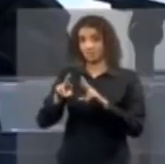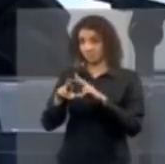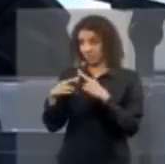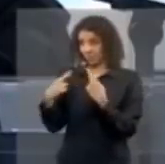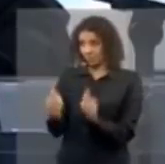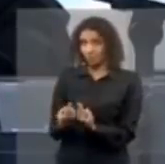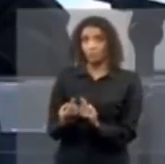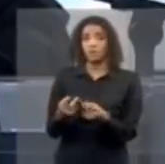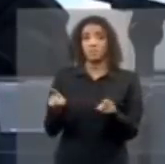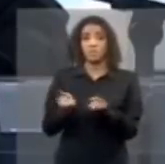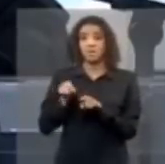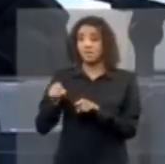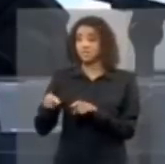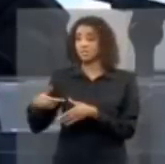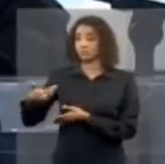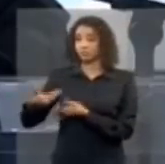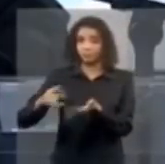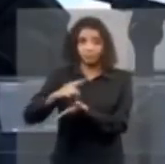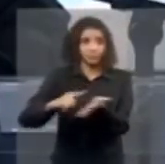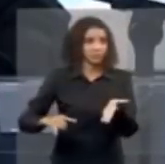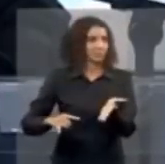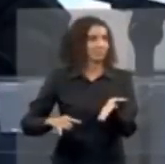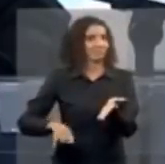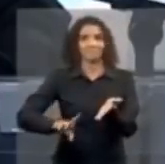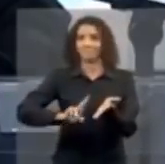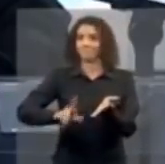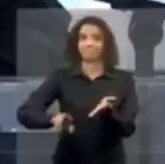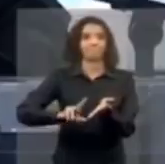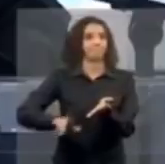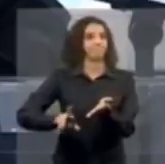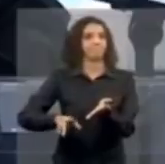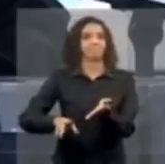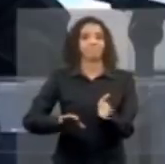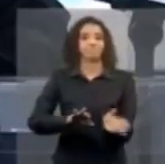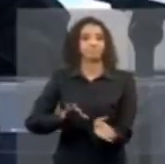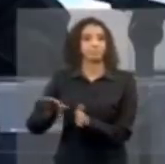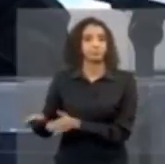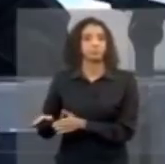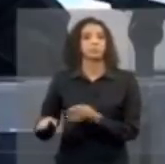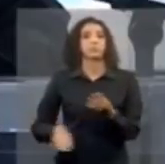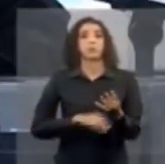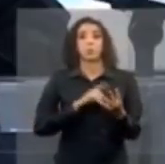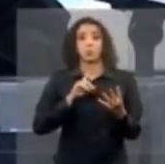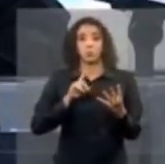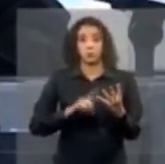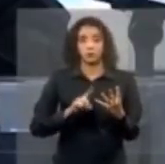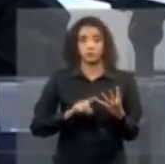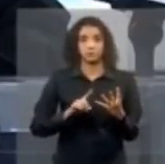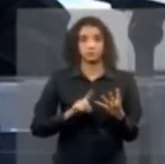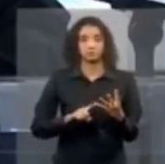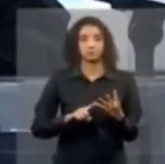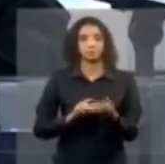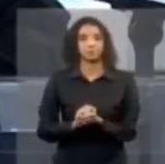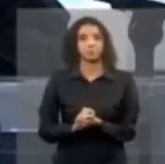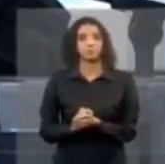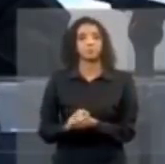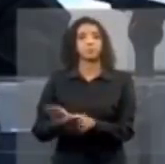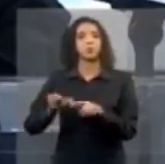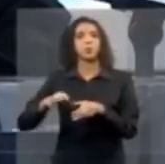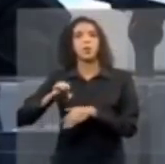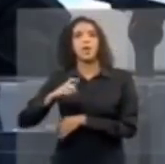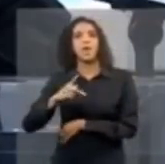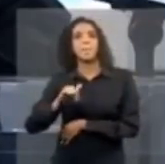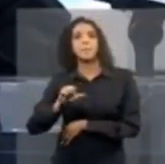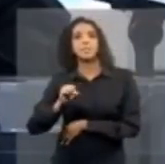audiência pública quanto este processo não são legítimos. Quarta colocação. A Comissão Episcopal da